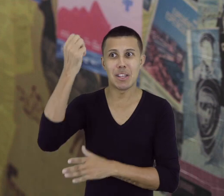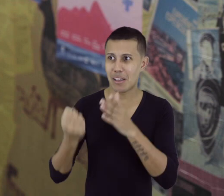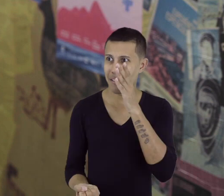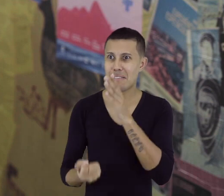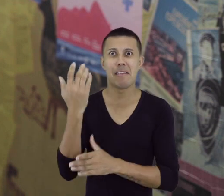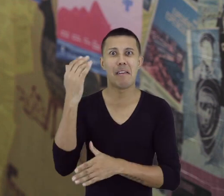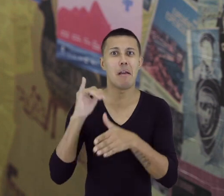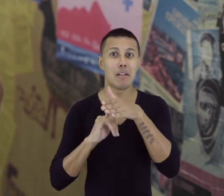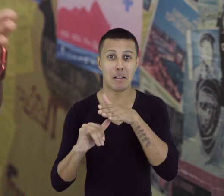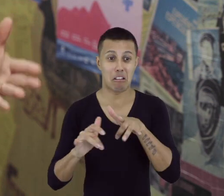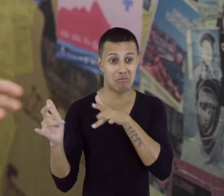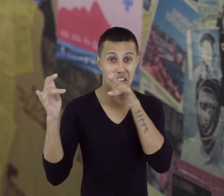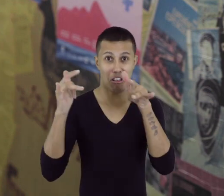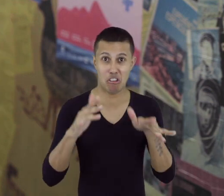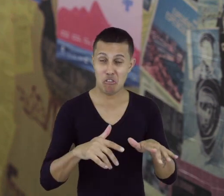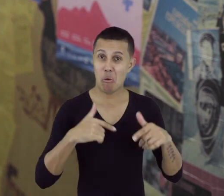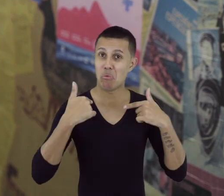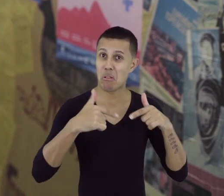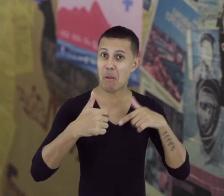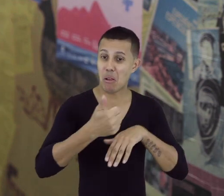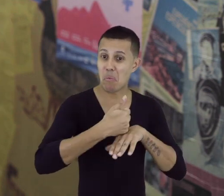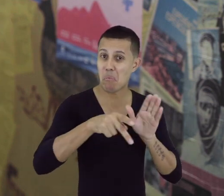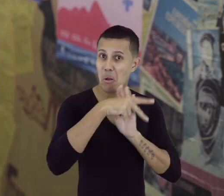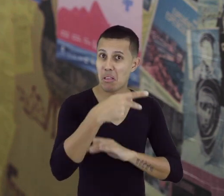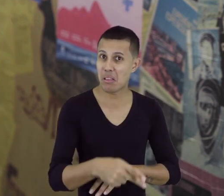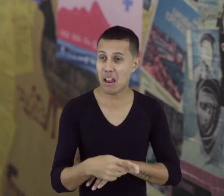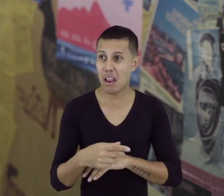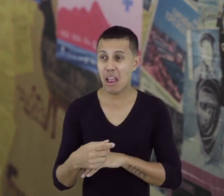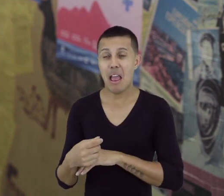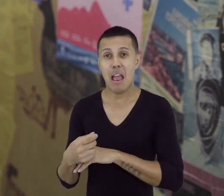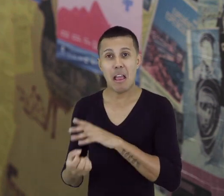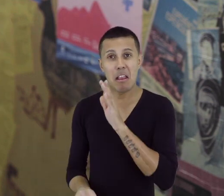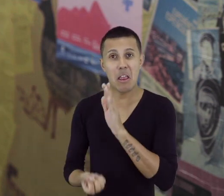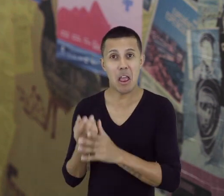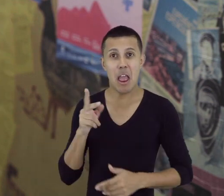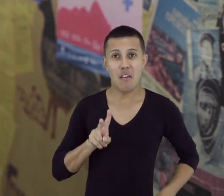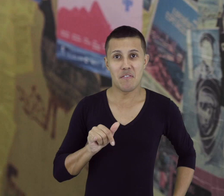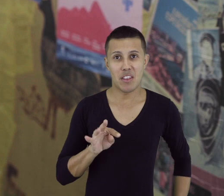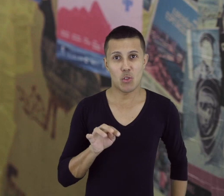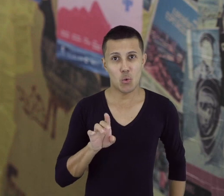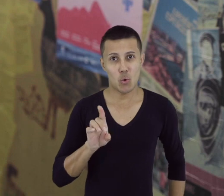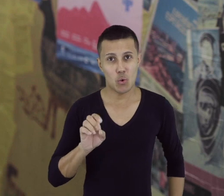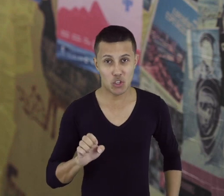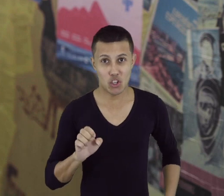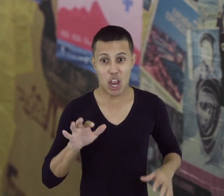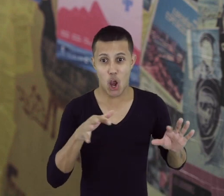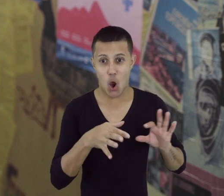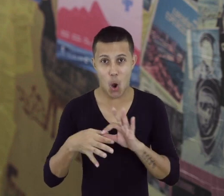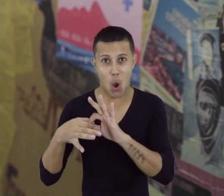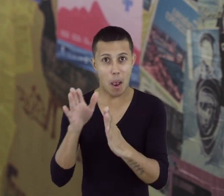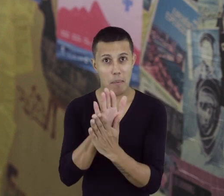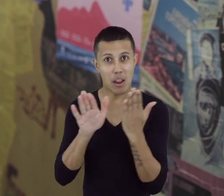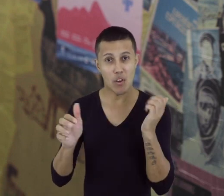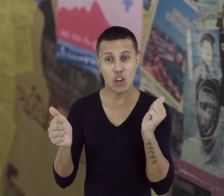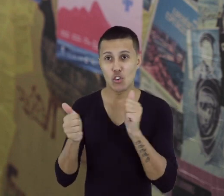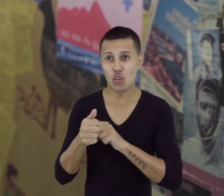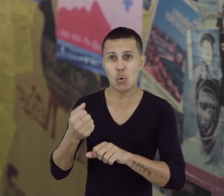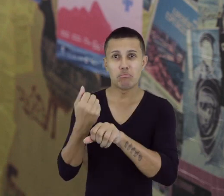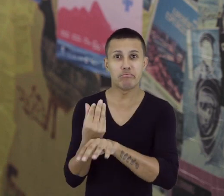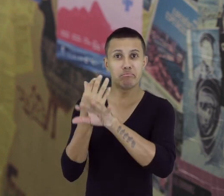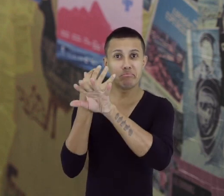startup. Ela largou a carreira de executiva para abrir a Vitude, uma plataforma que conecta psicólogos e pacientes